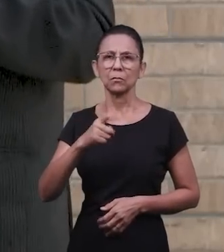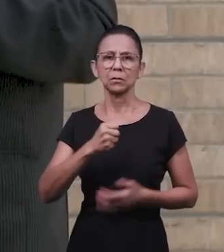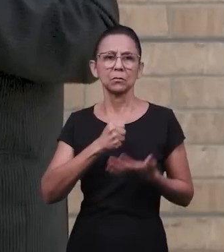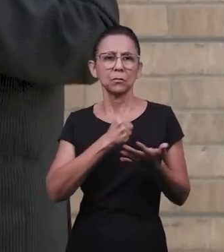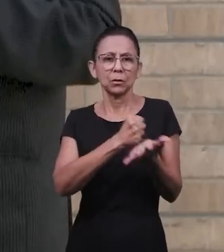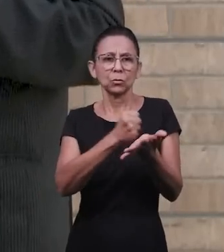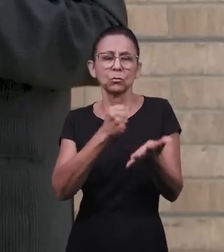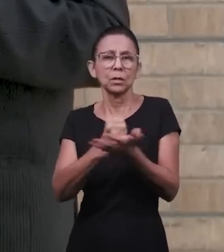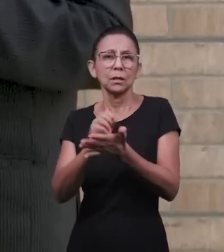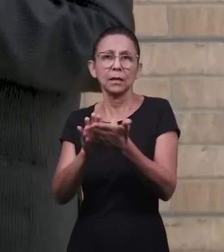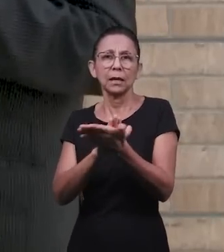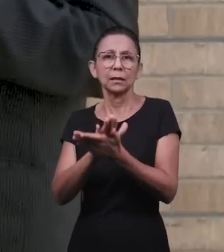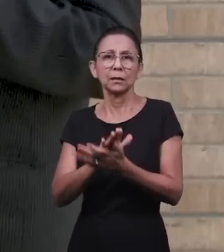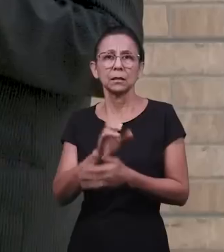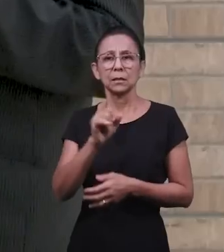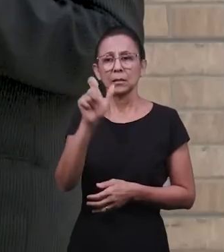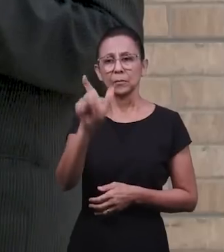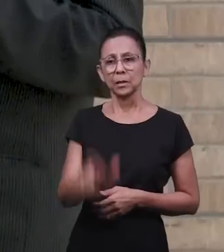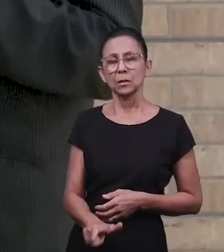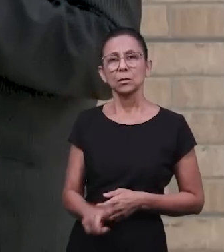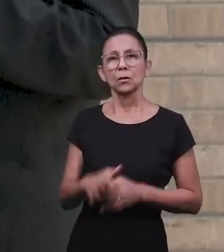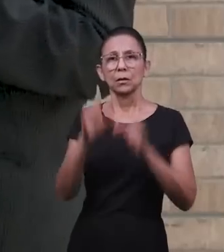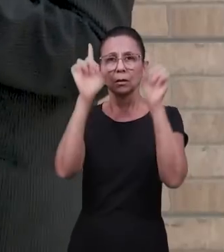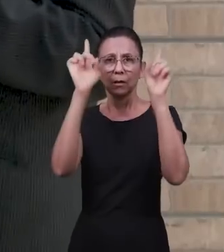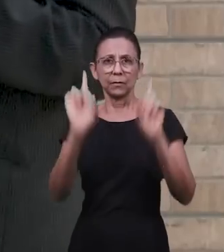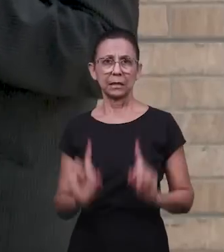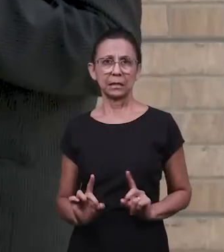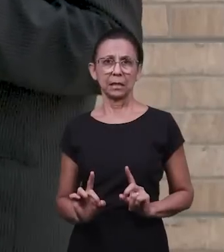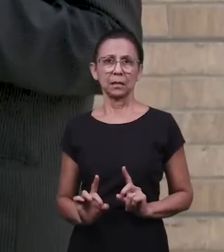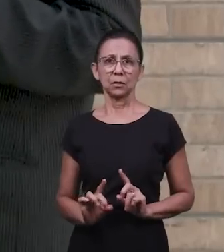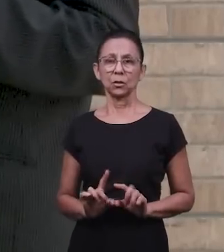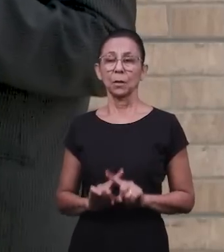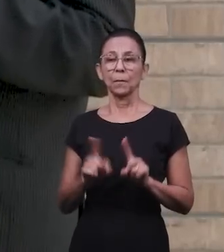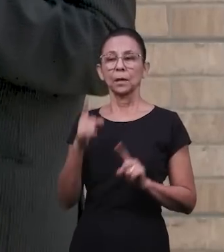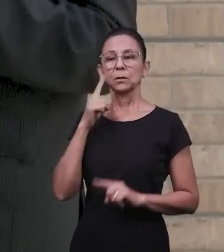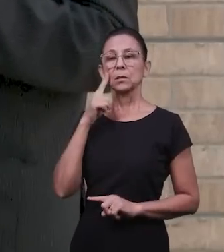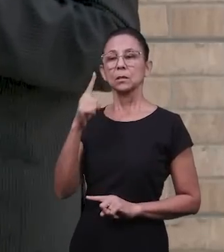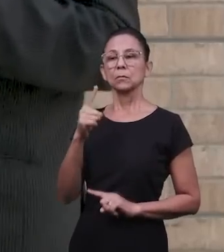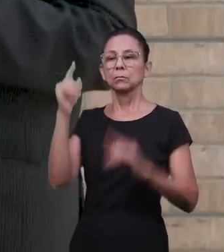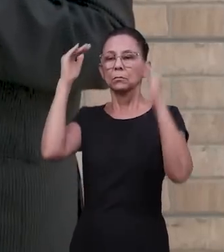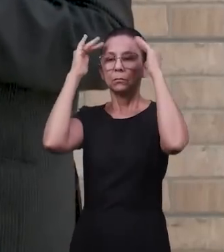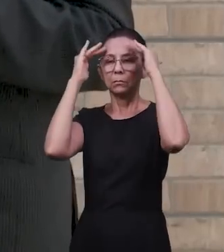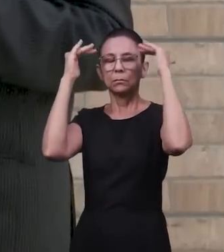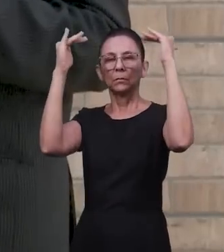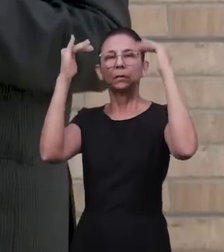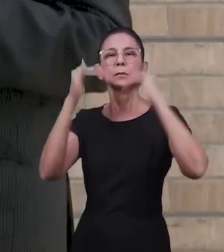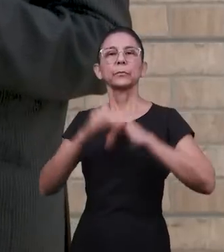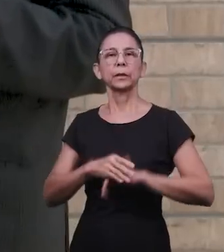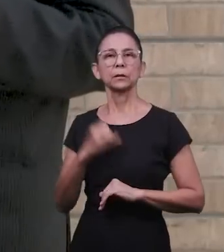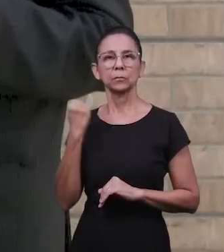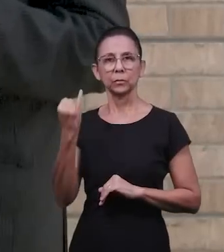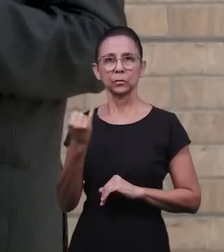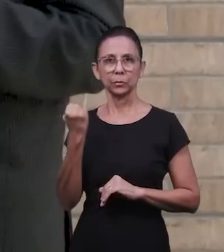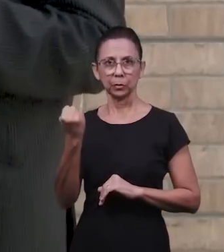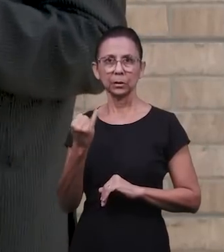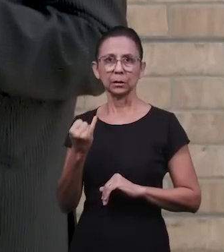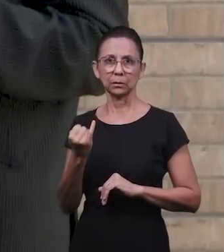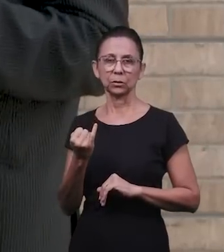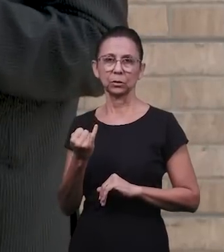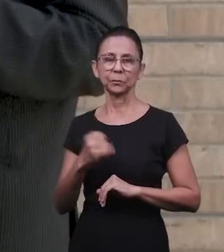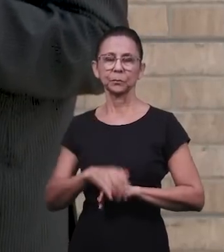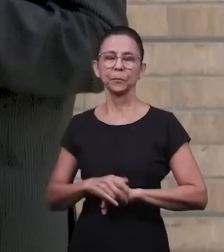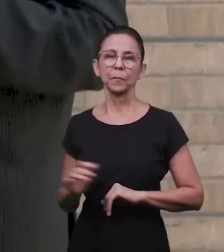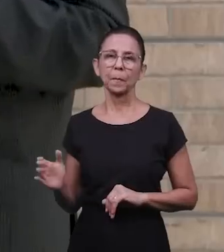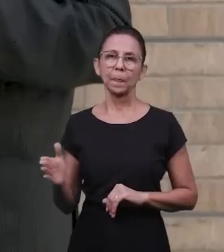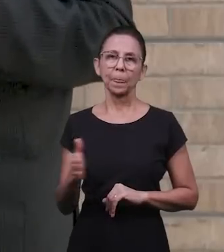nada uma pessoa com deficiência, ela é olhada com respeito, e isso é muito importante dentro da nossa